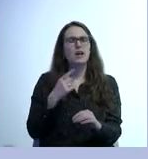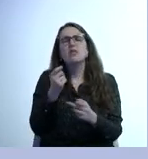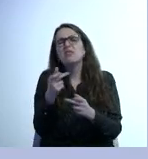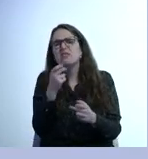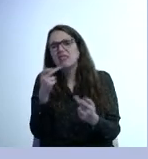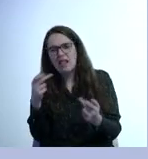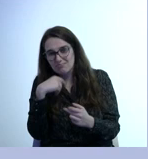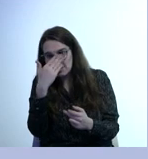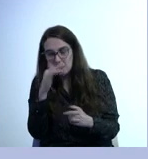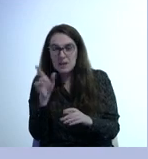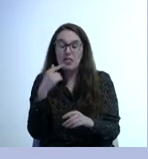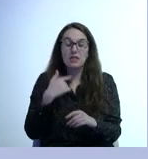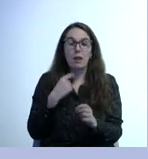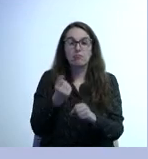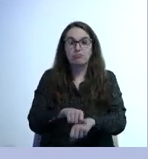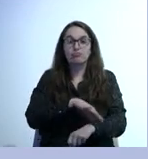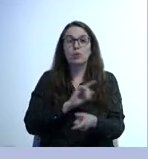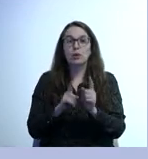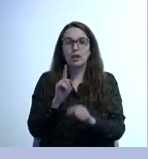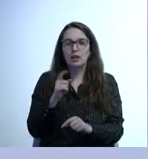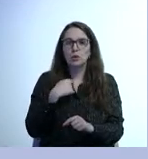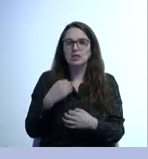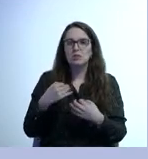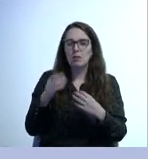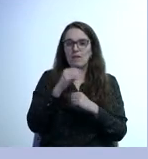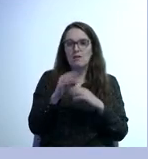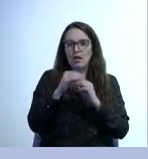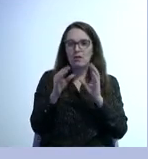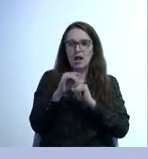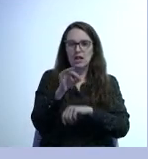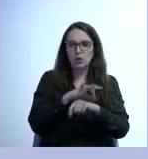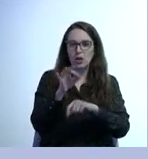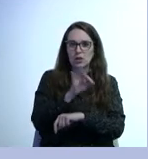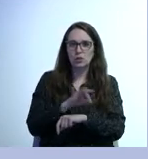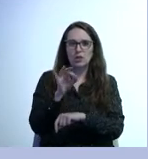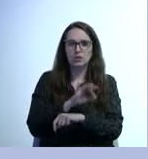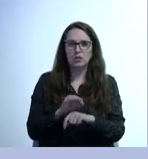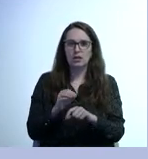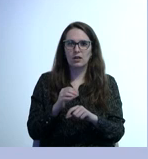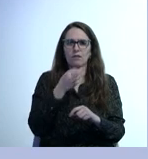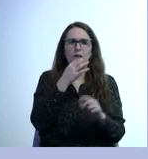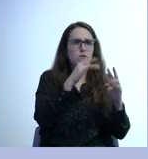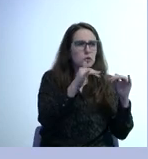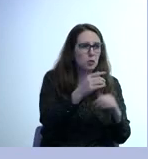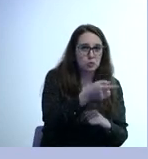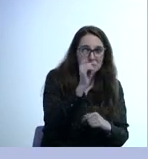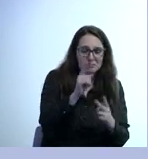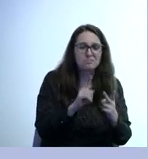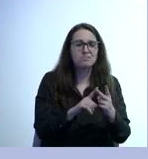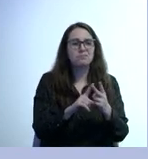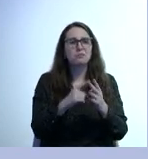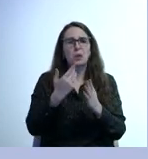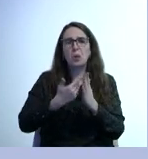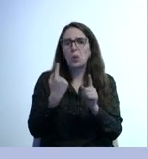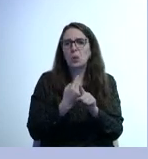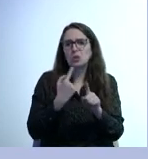exatamente, mas que o que mais o impressionava é que nós não parávamos de falar de arquitetura enquanto lá estivéssemos. Não falávamos de futebol, nem de muitas